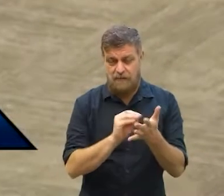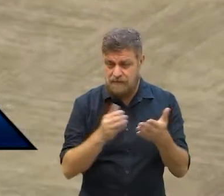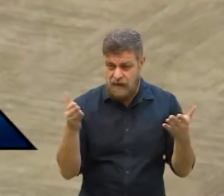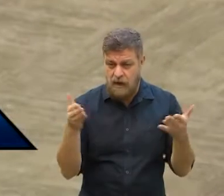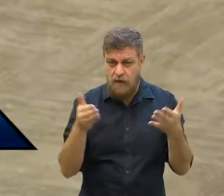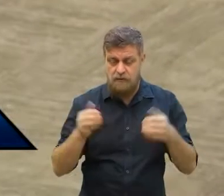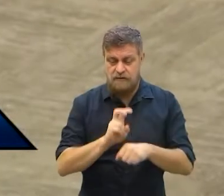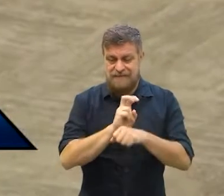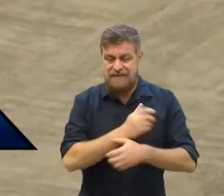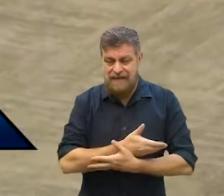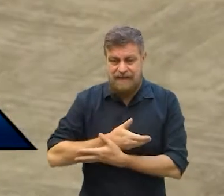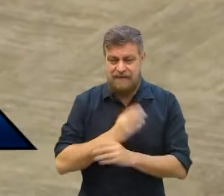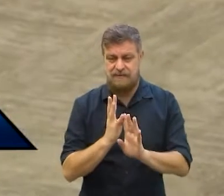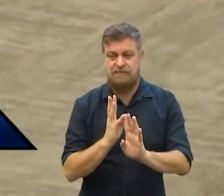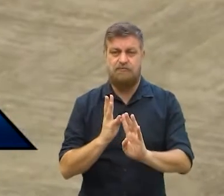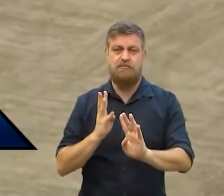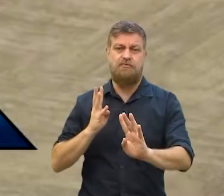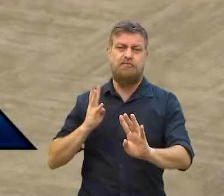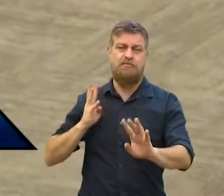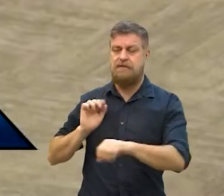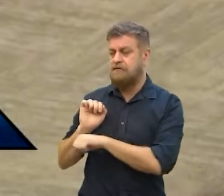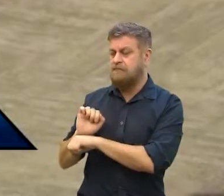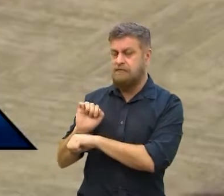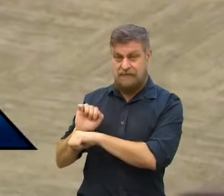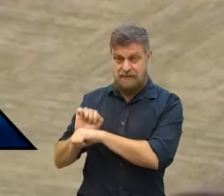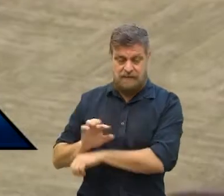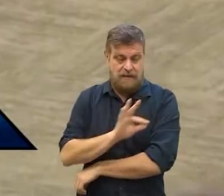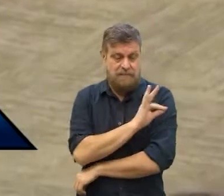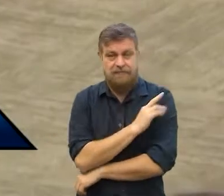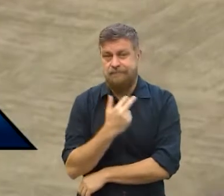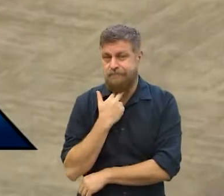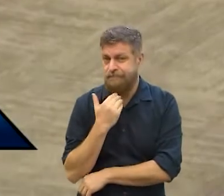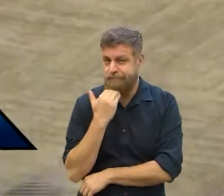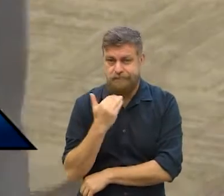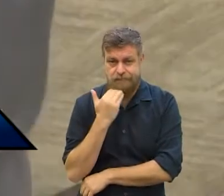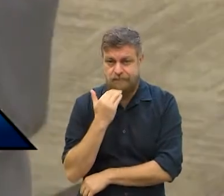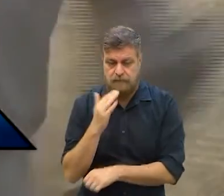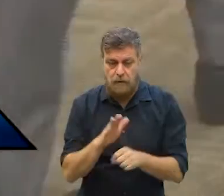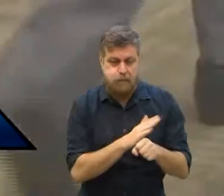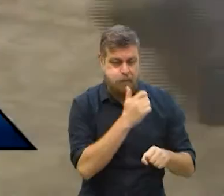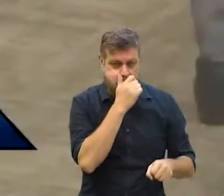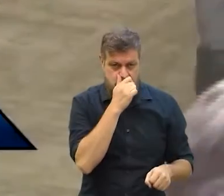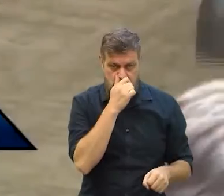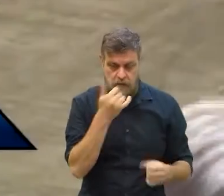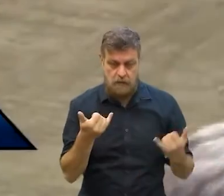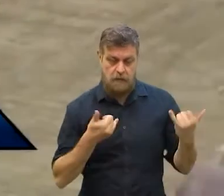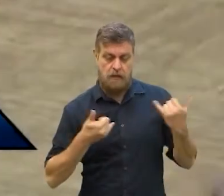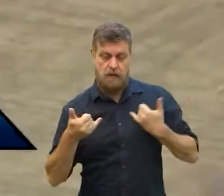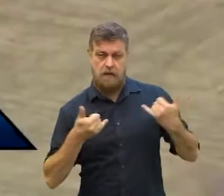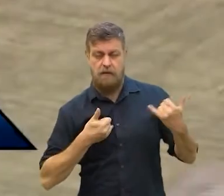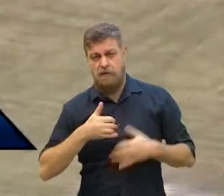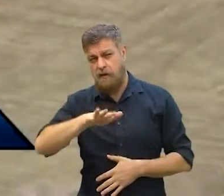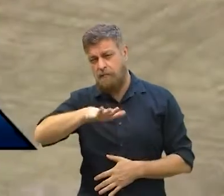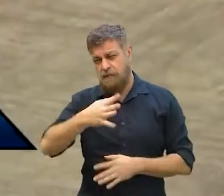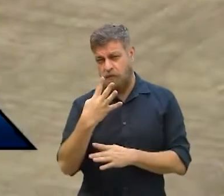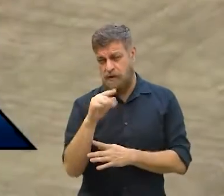que existe hoje em relação às creches, né, para as crianças. A prefeitura não dá conta, né? Nós temos aí uma notícia recente de acho